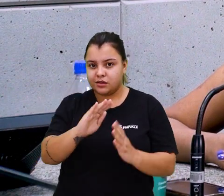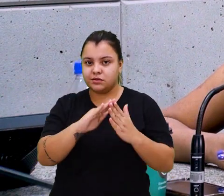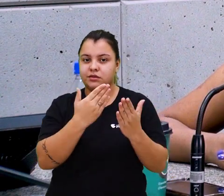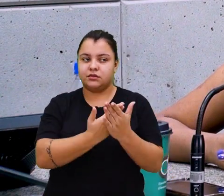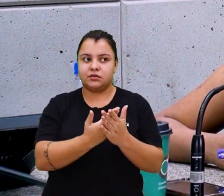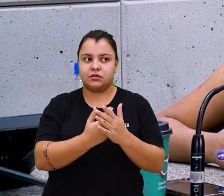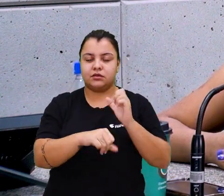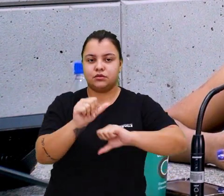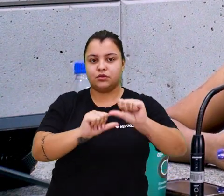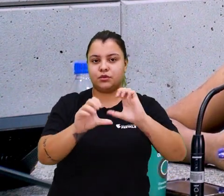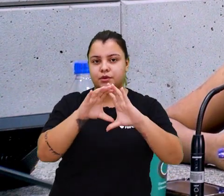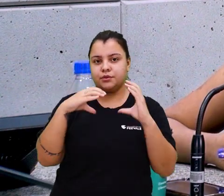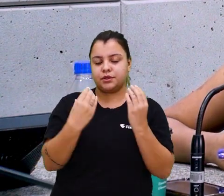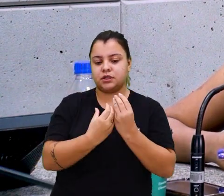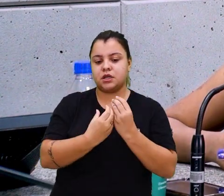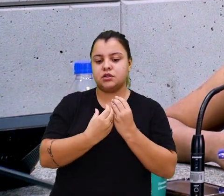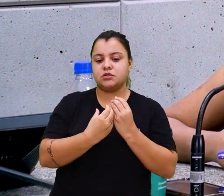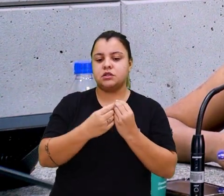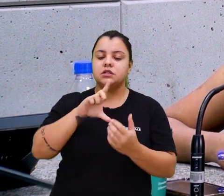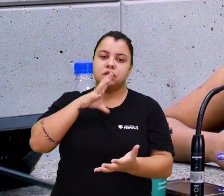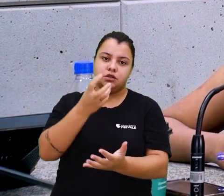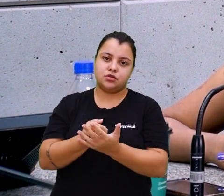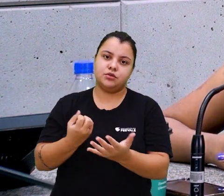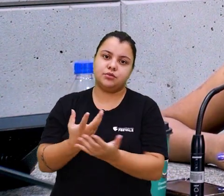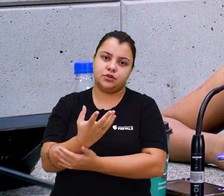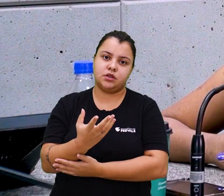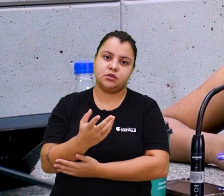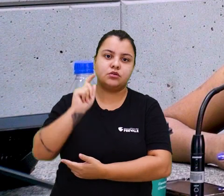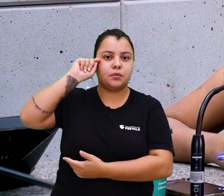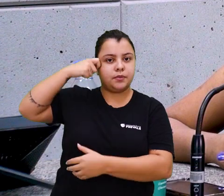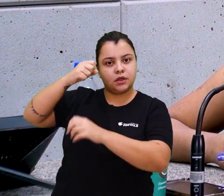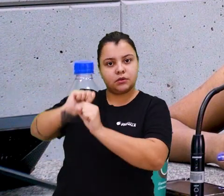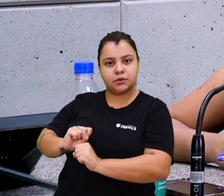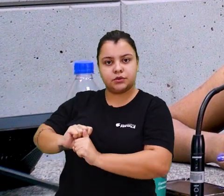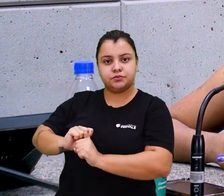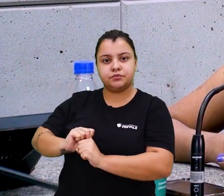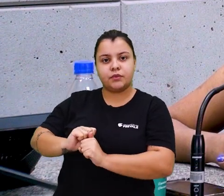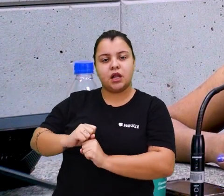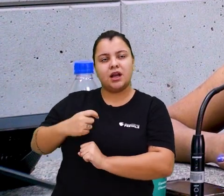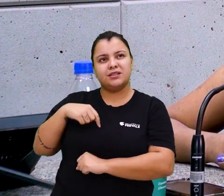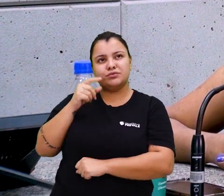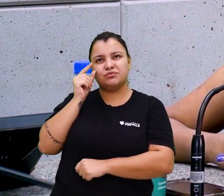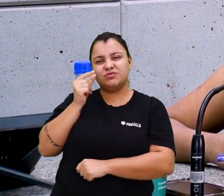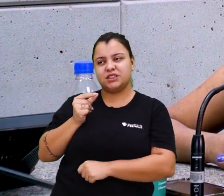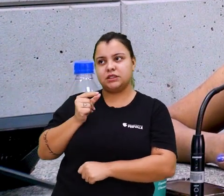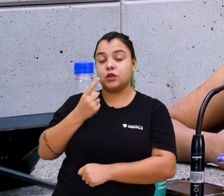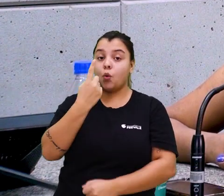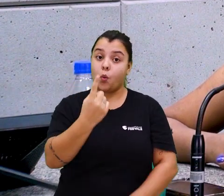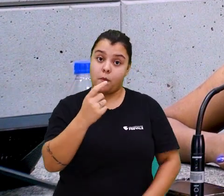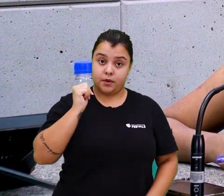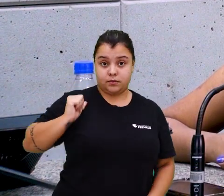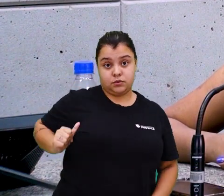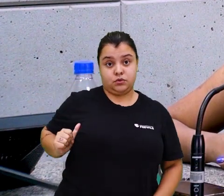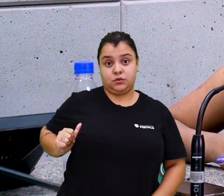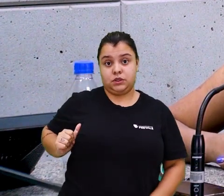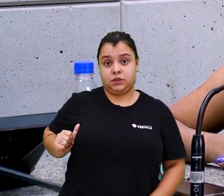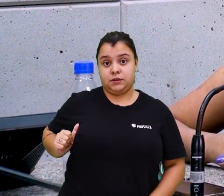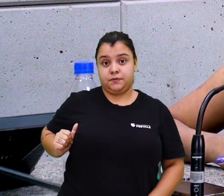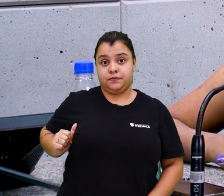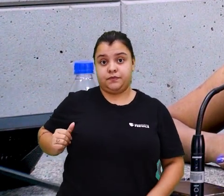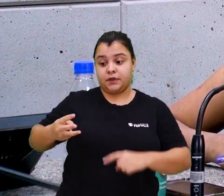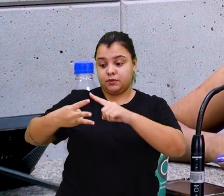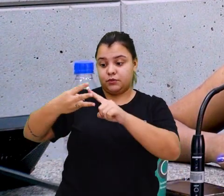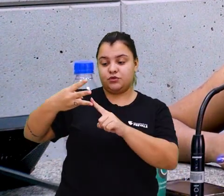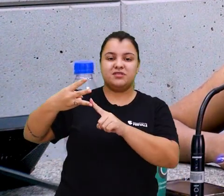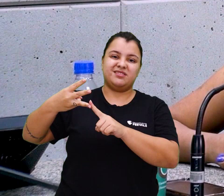Veri o rasta nas comunidades e tinha esse podcast do nosso preto pod aí a gente achou que seria E era uma bolsa pro pro